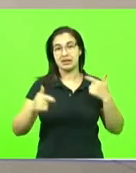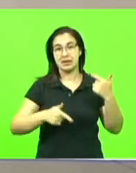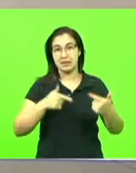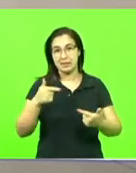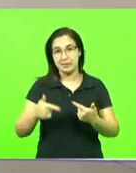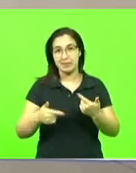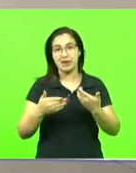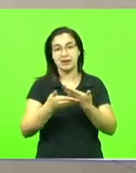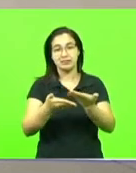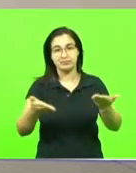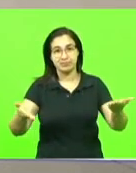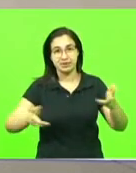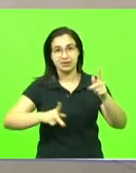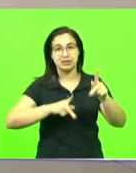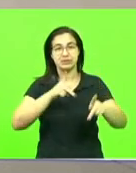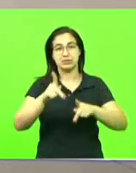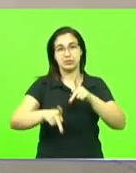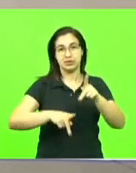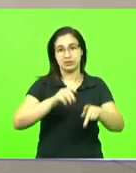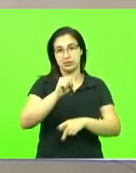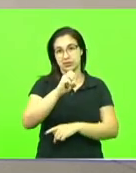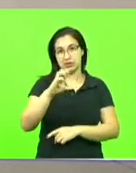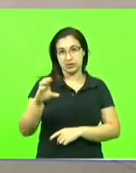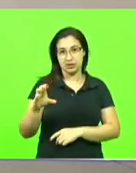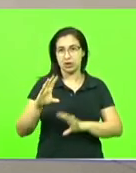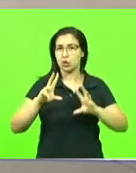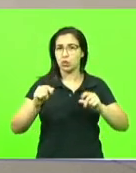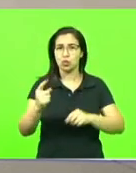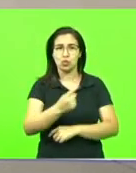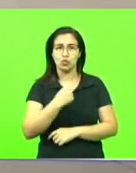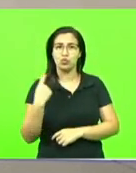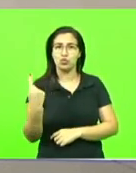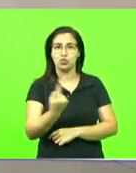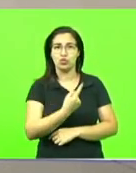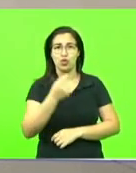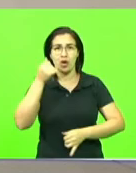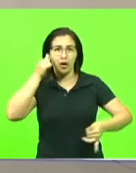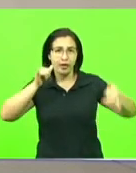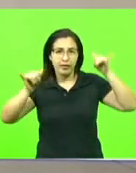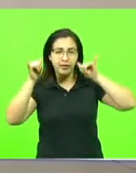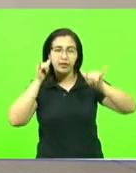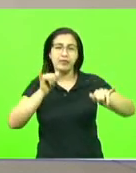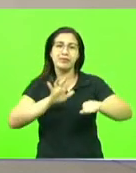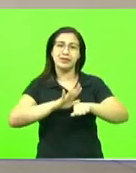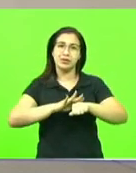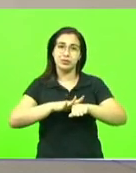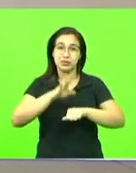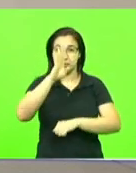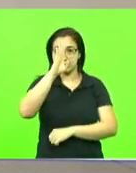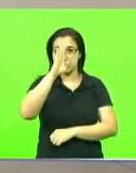todos nós, no sentido de evitarmos essa doença e, principalmente, a vacinação.